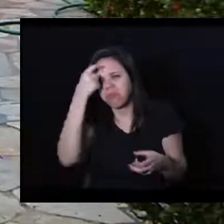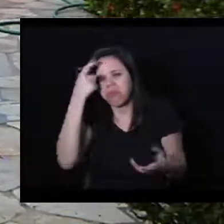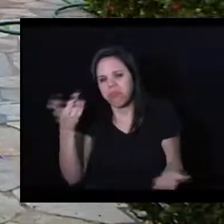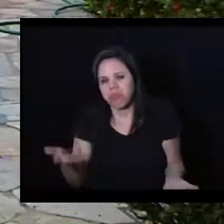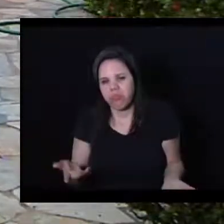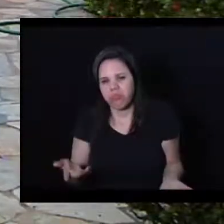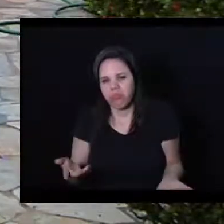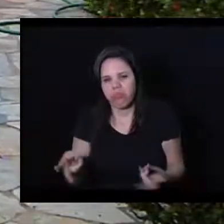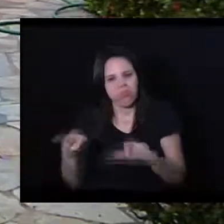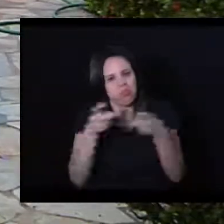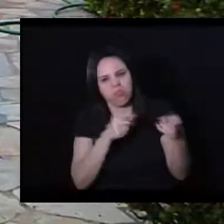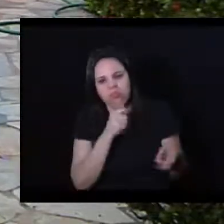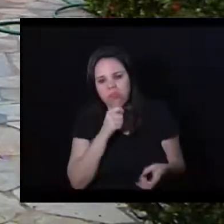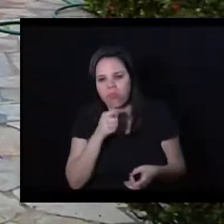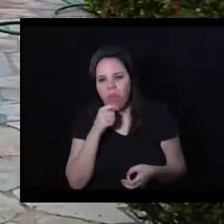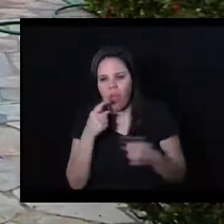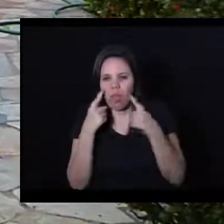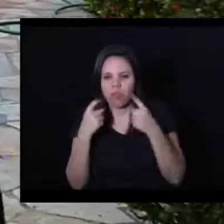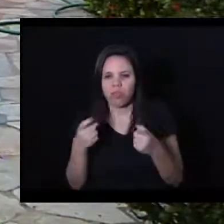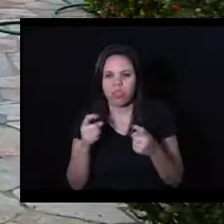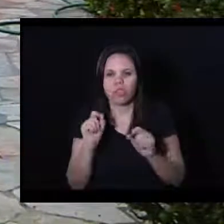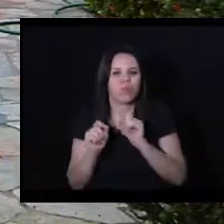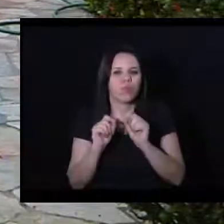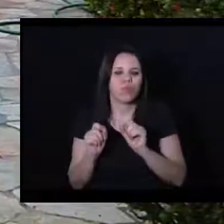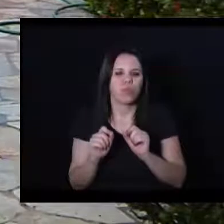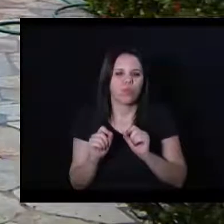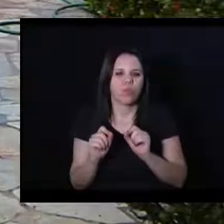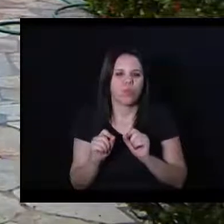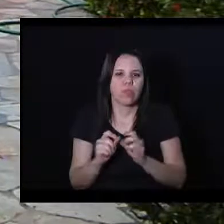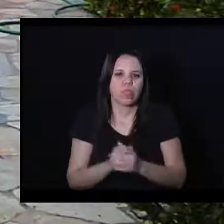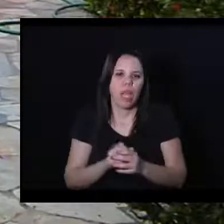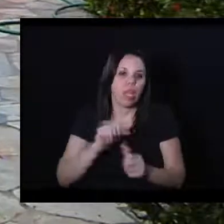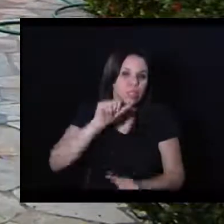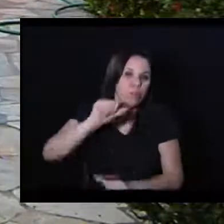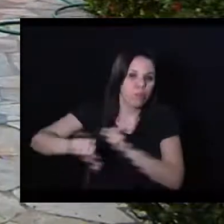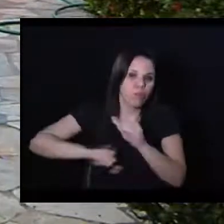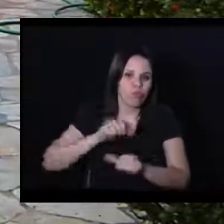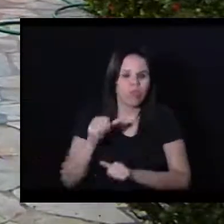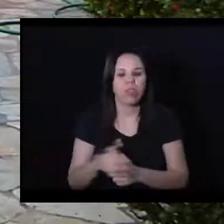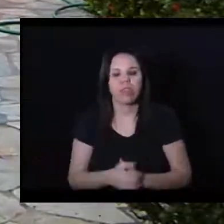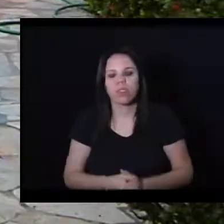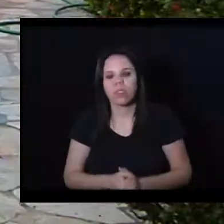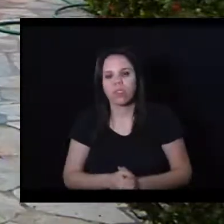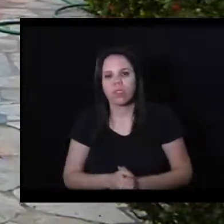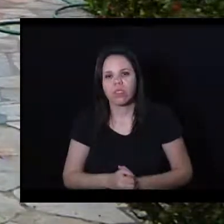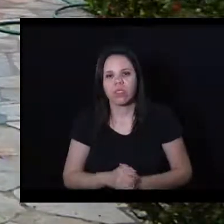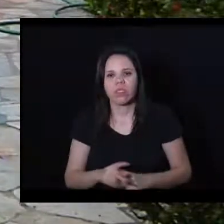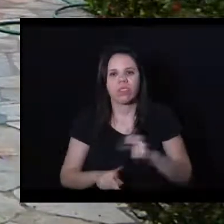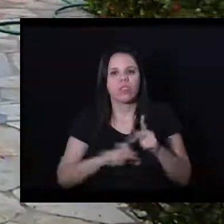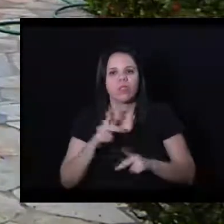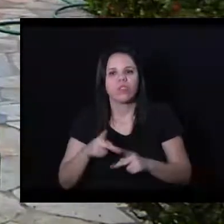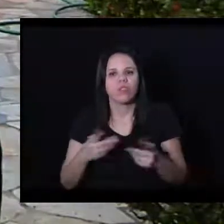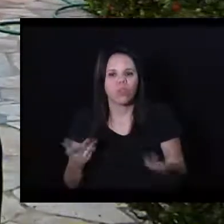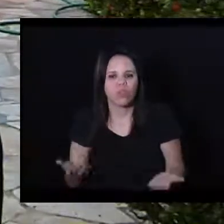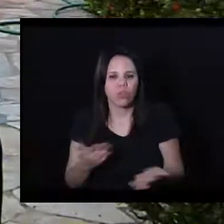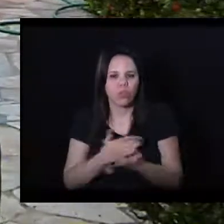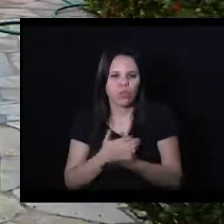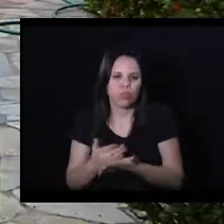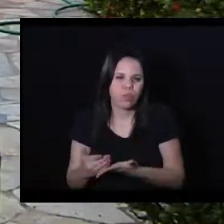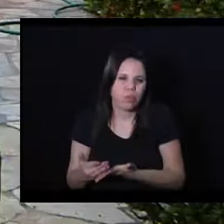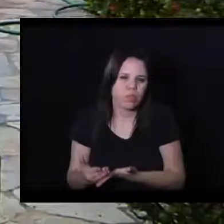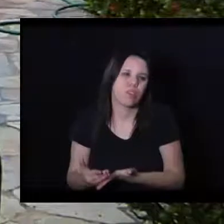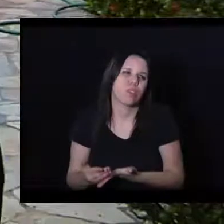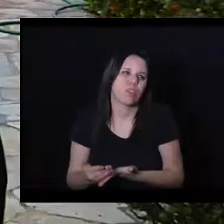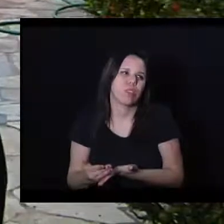começam a perceber, e é muito interessante você ver a conversão, né? Vou colocar entre aspas assim, das pessoas, elas começam a